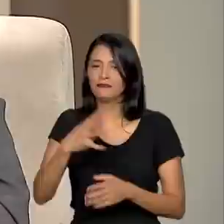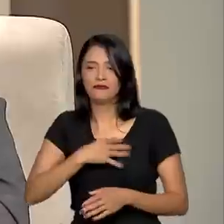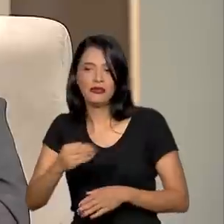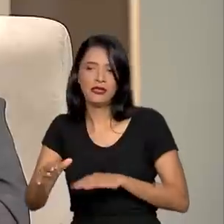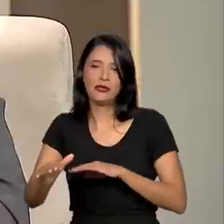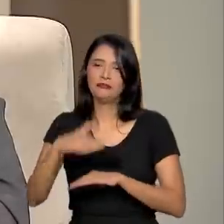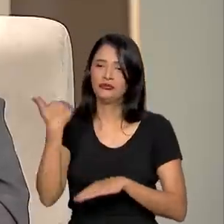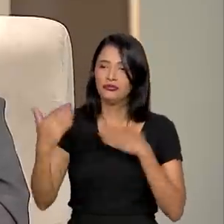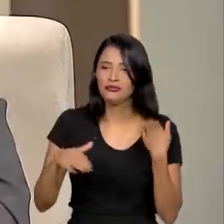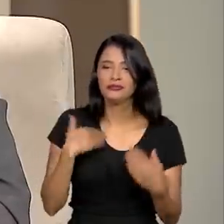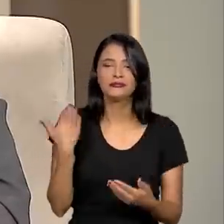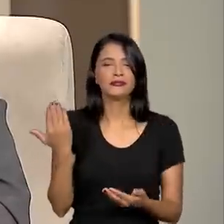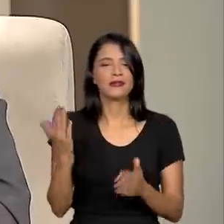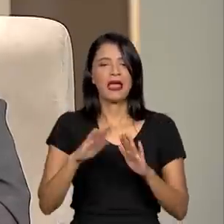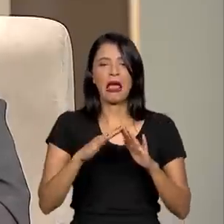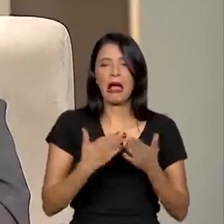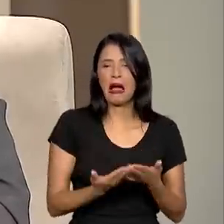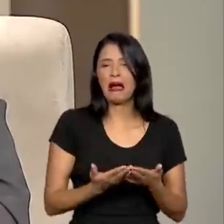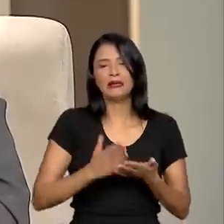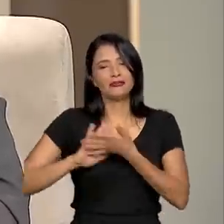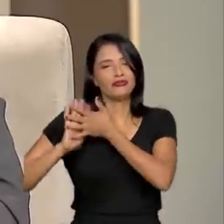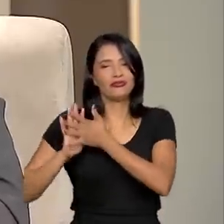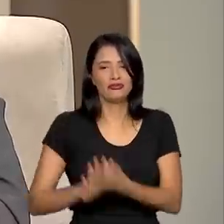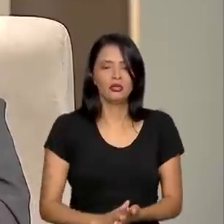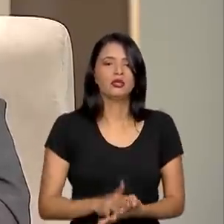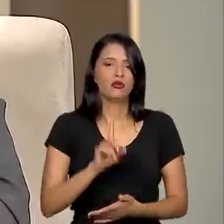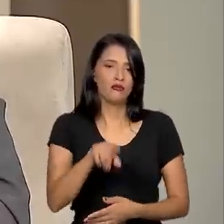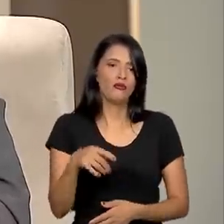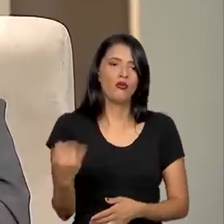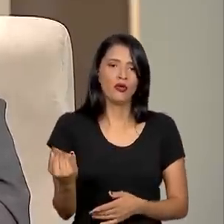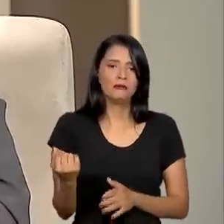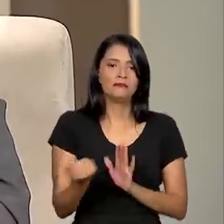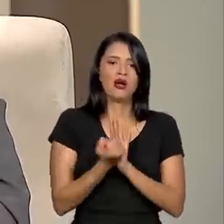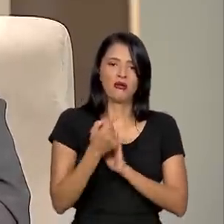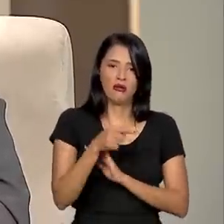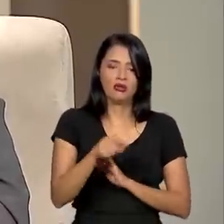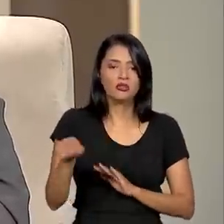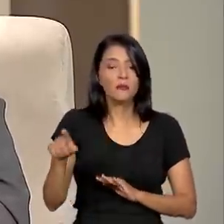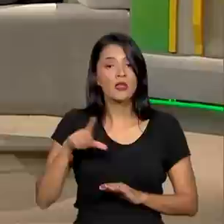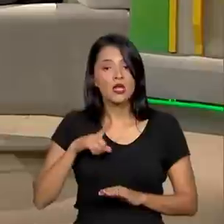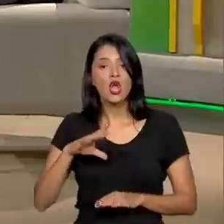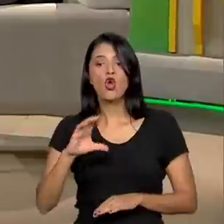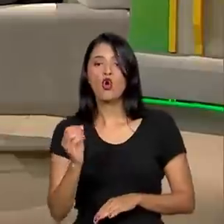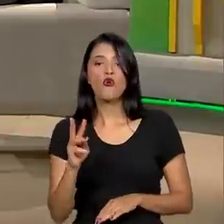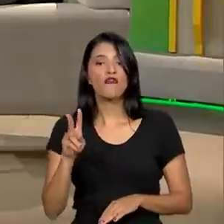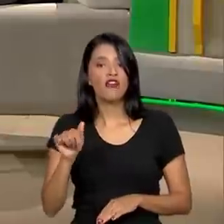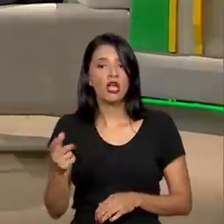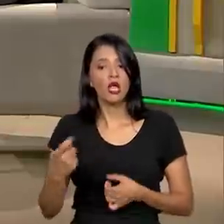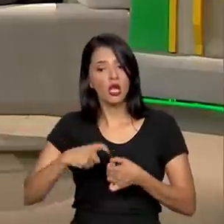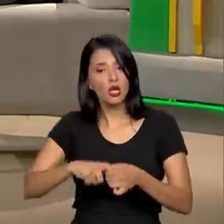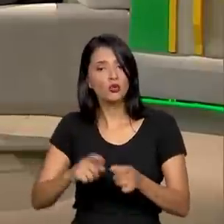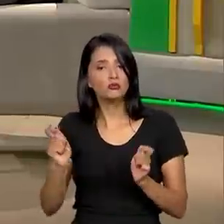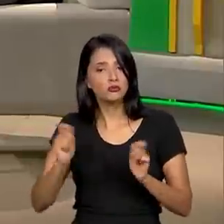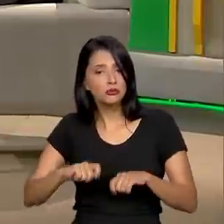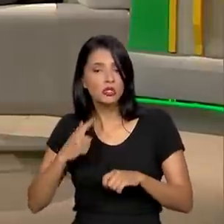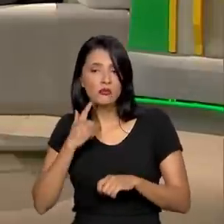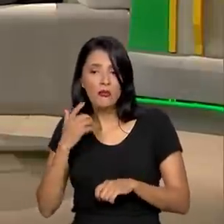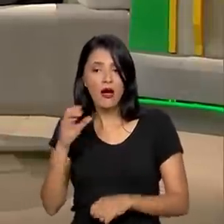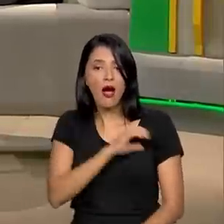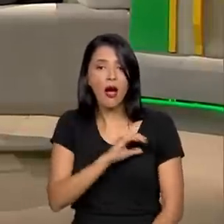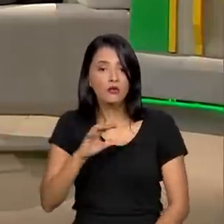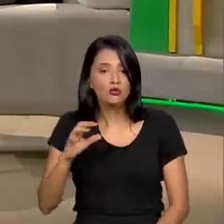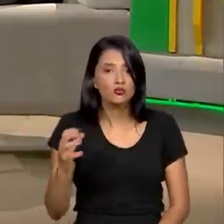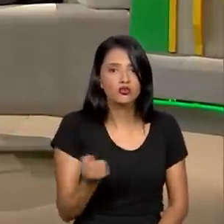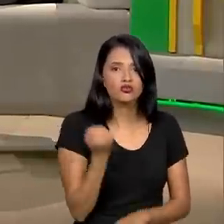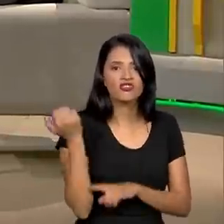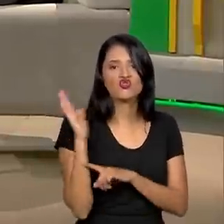casas. Foi algo muito significativo. E esse convênio possibilitou um rápido socorro. Depois,